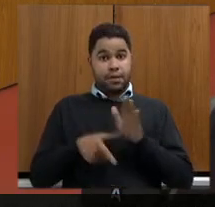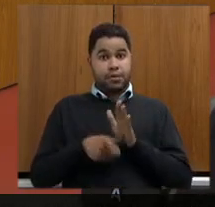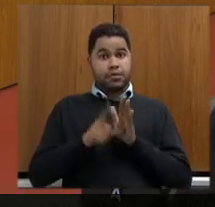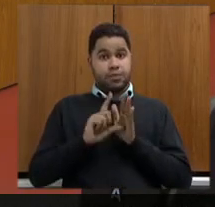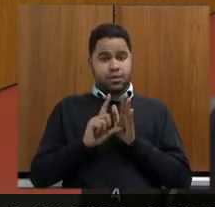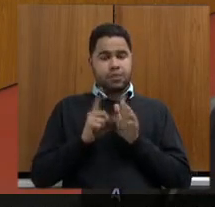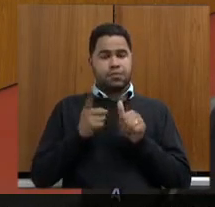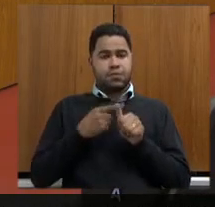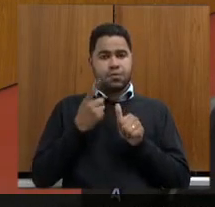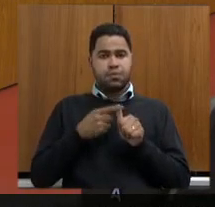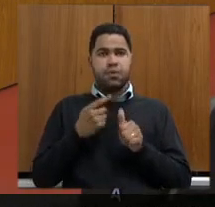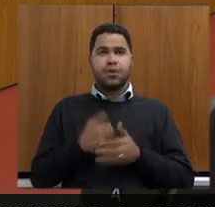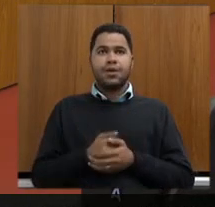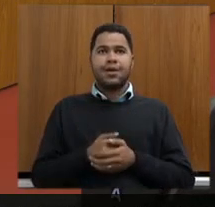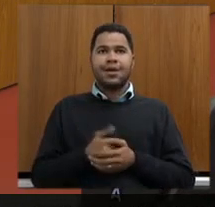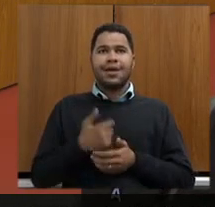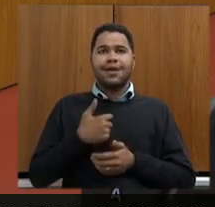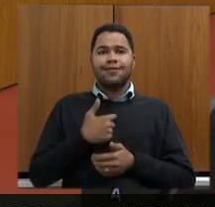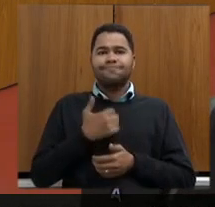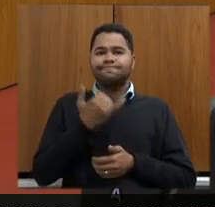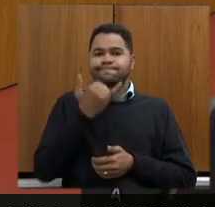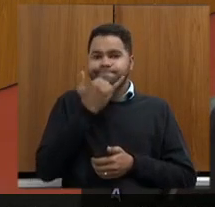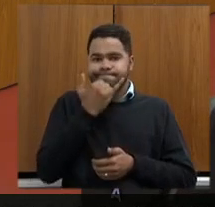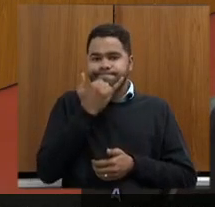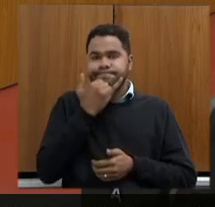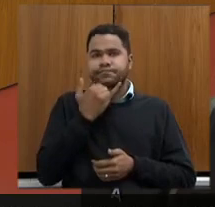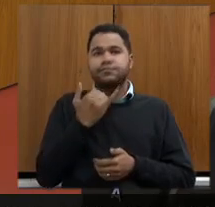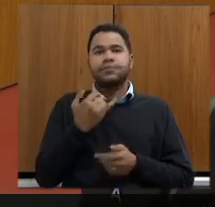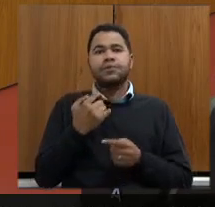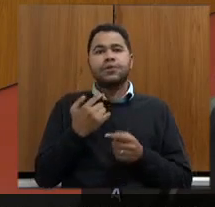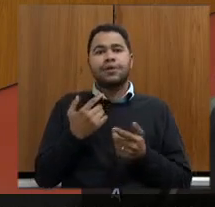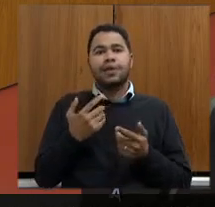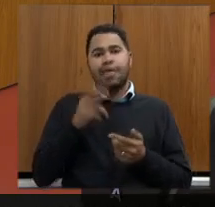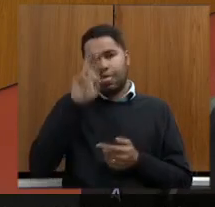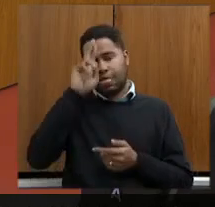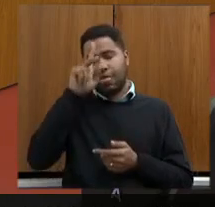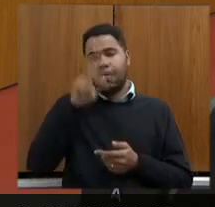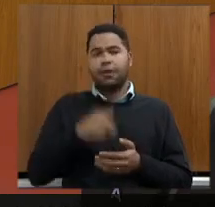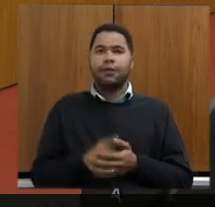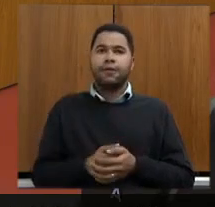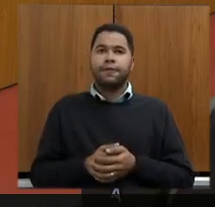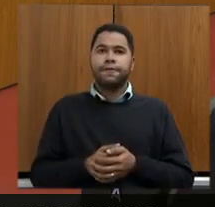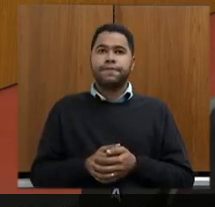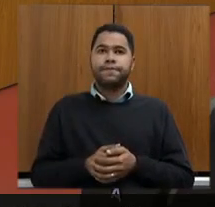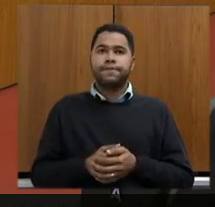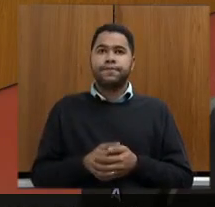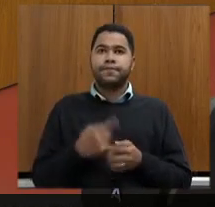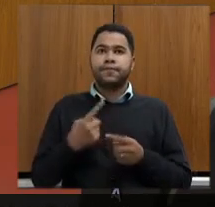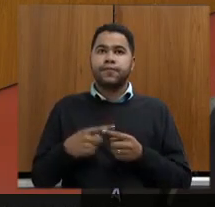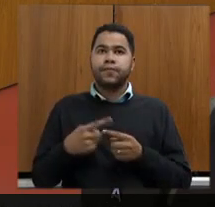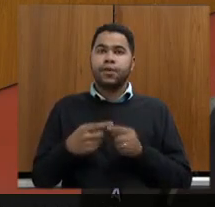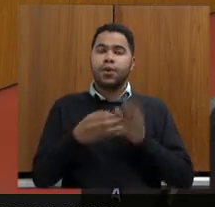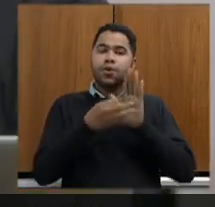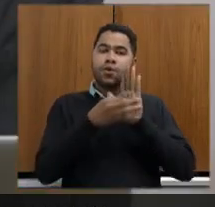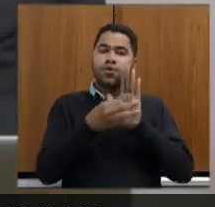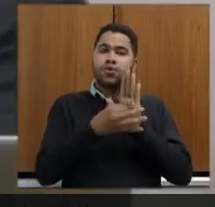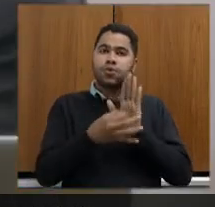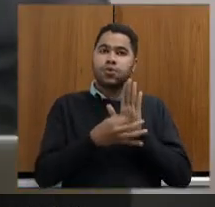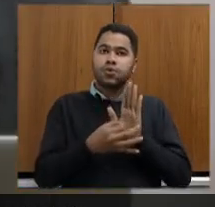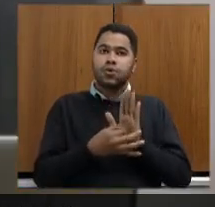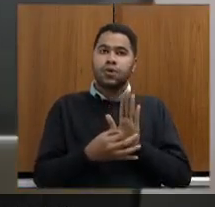aqui eu comentei há quem desista presidência medida que aparecia que as sugestões